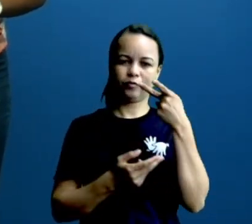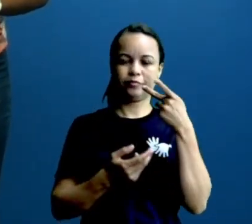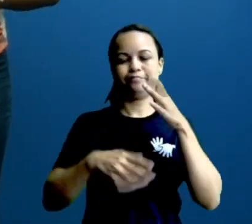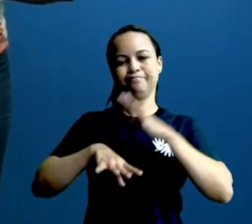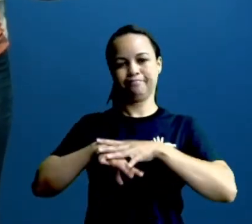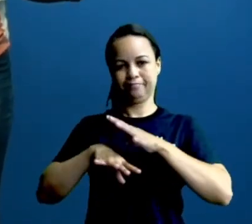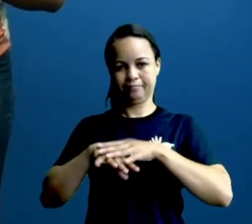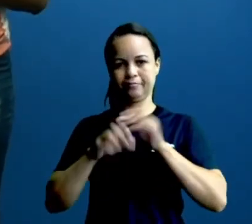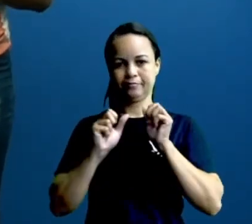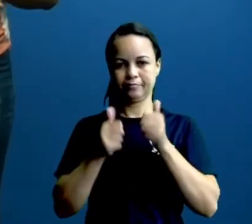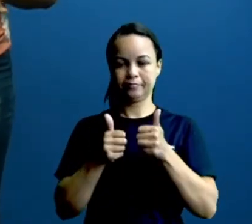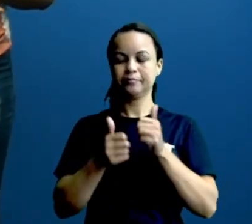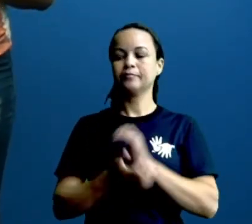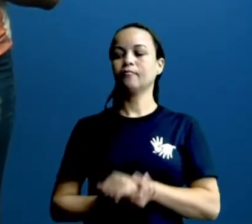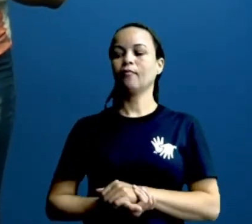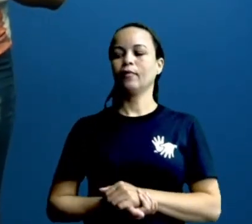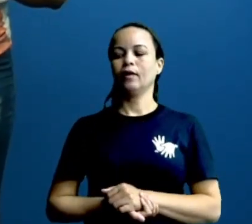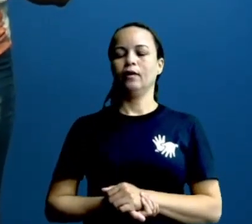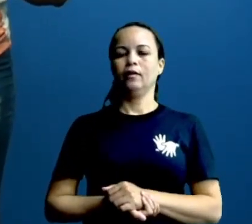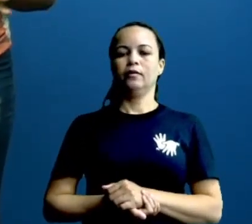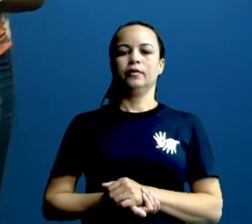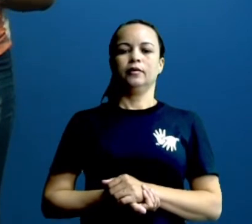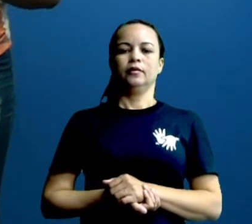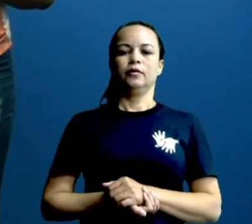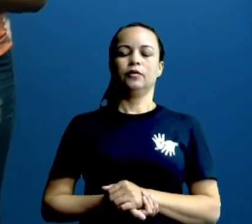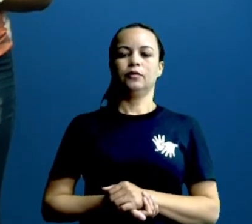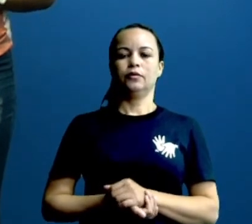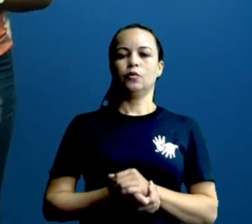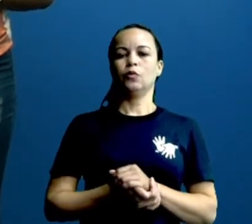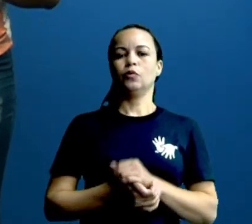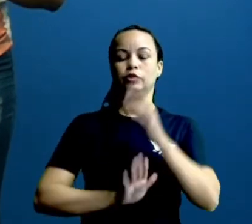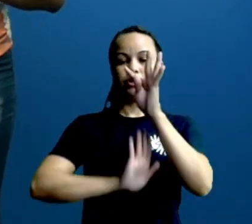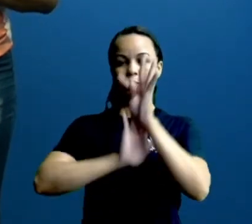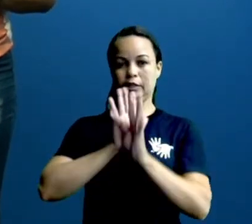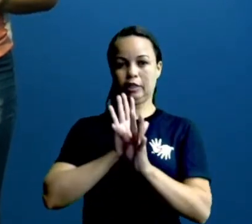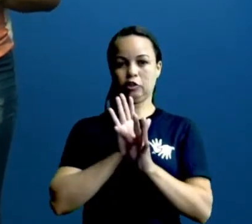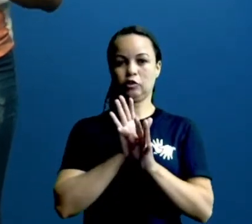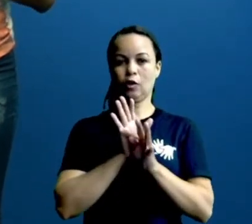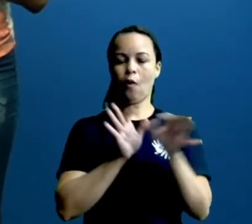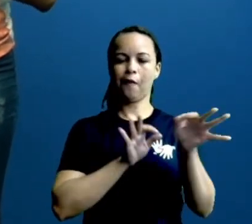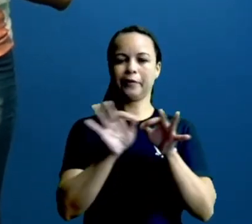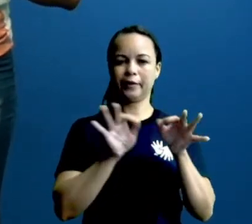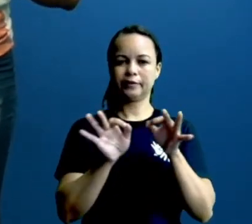certo? Bom, os textos são formados assim. E a gente